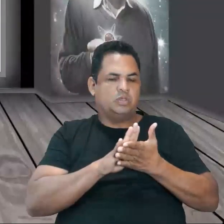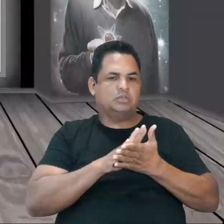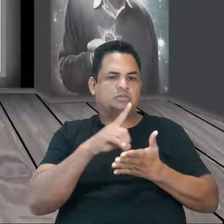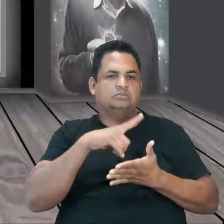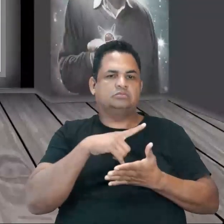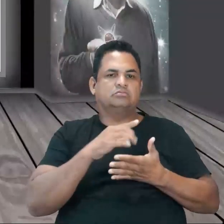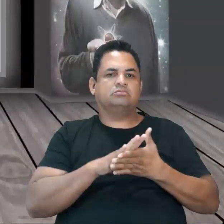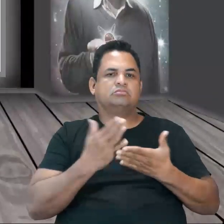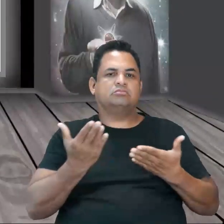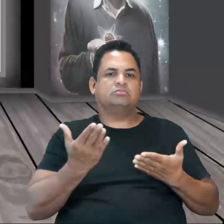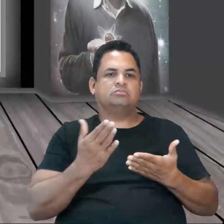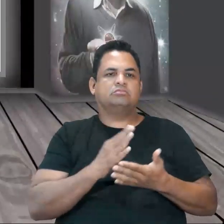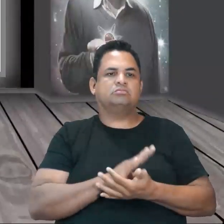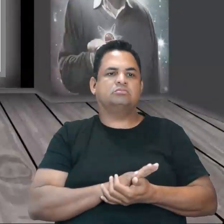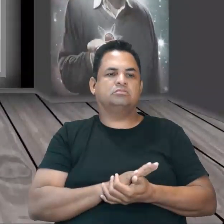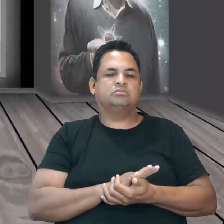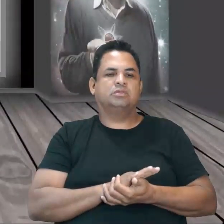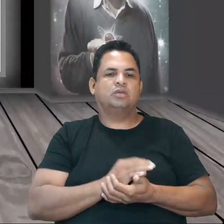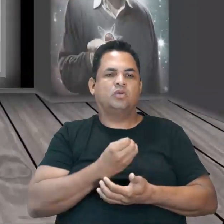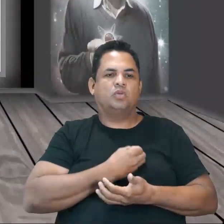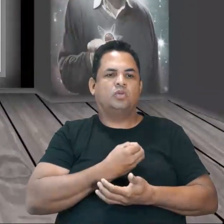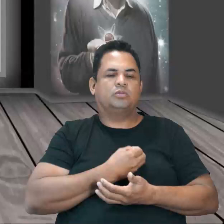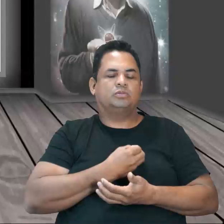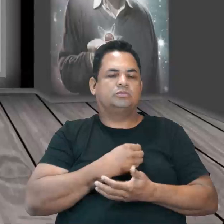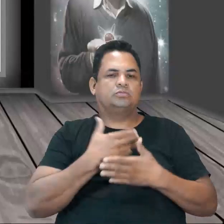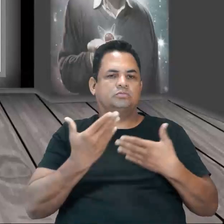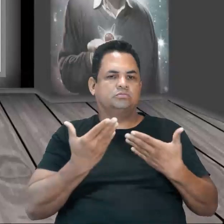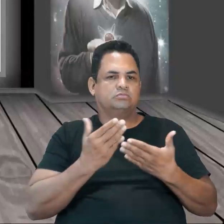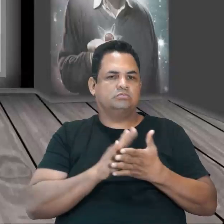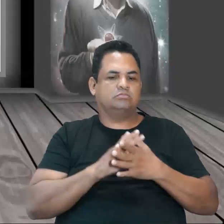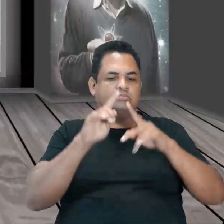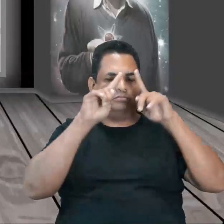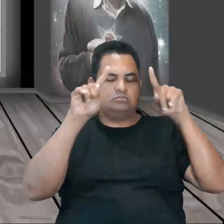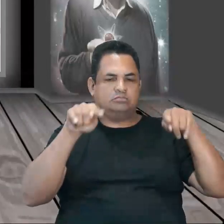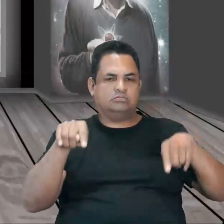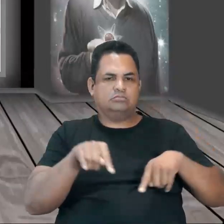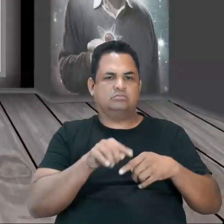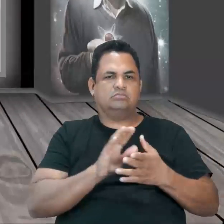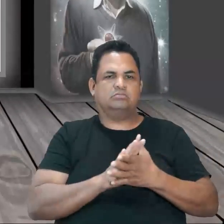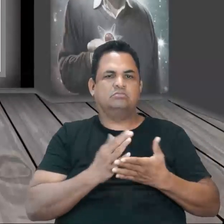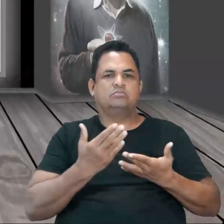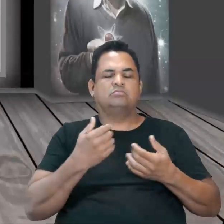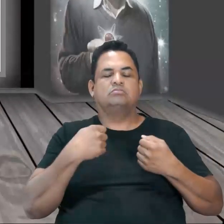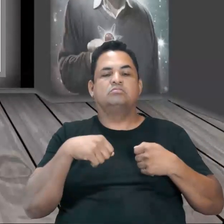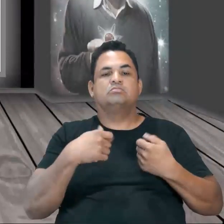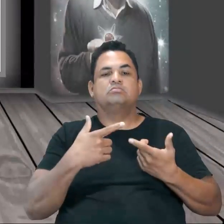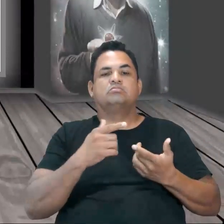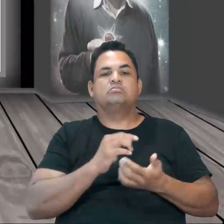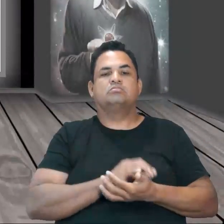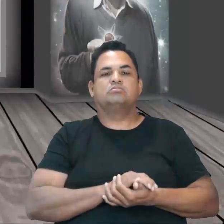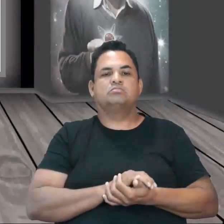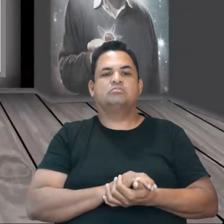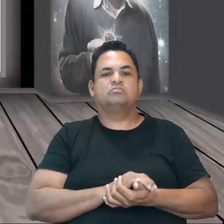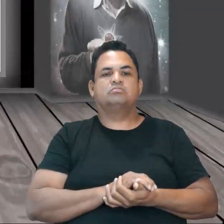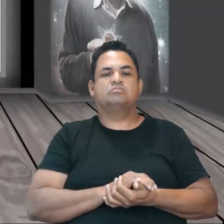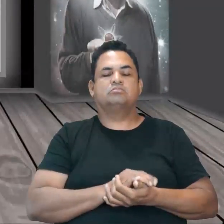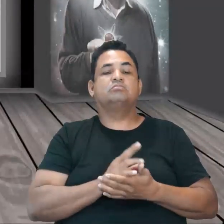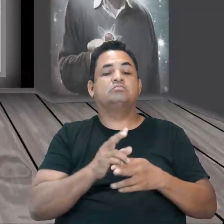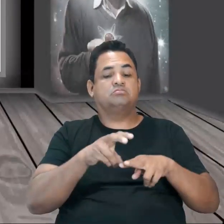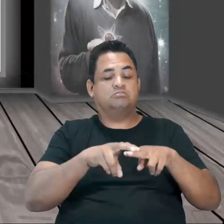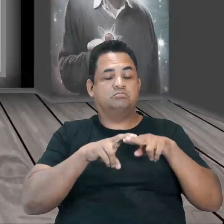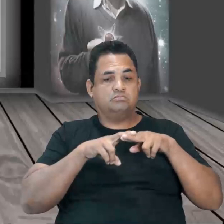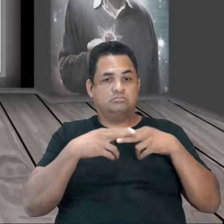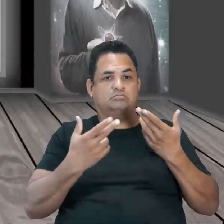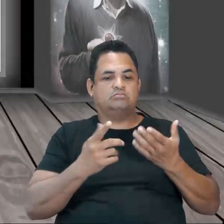dar o coeficiente. Você não vai fazer isso, é tabelado, então isso você tem. Por isso que nós falamos para você, tem coisas que